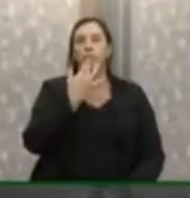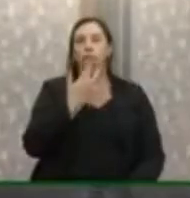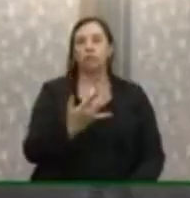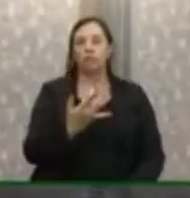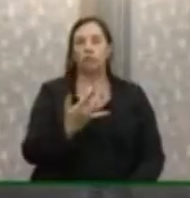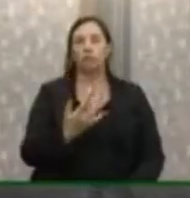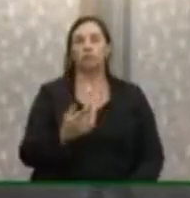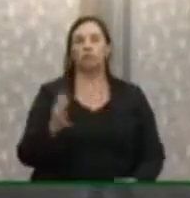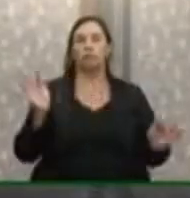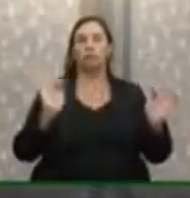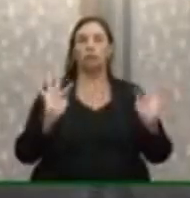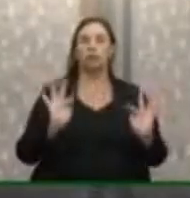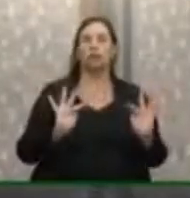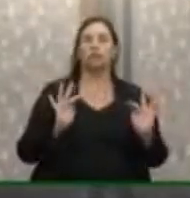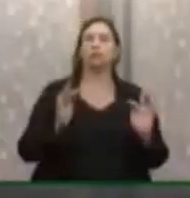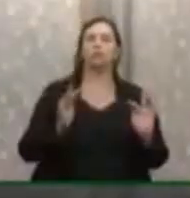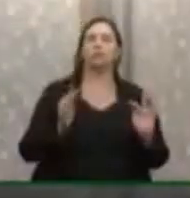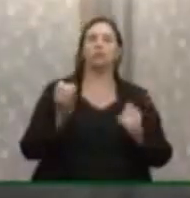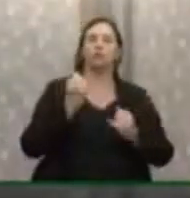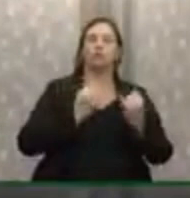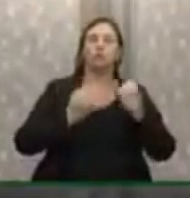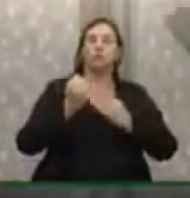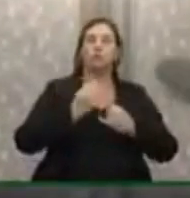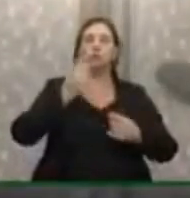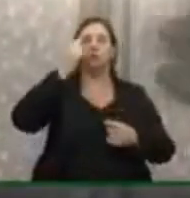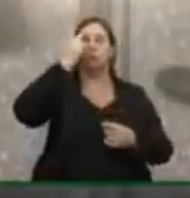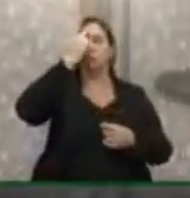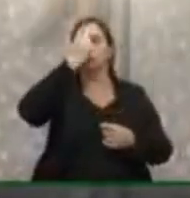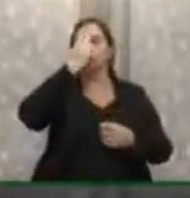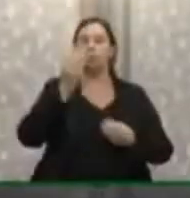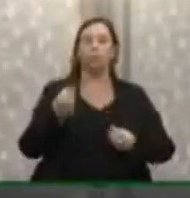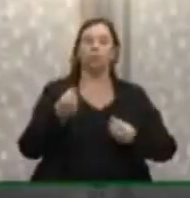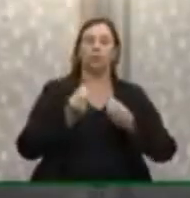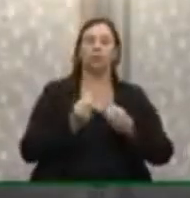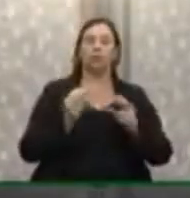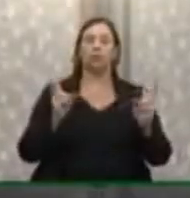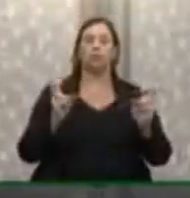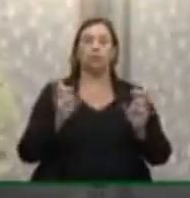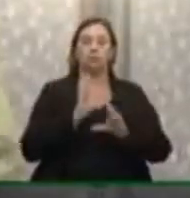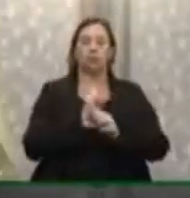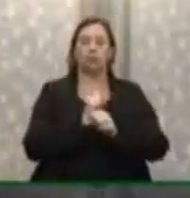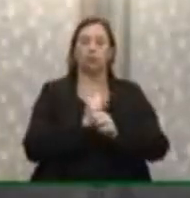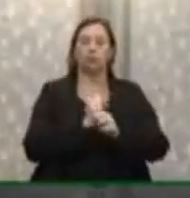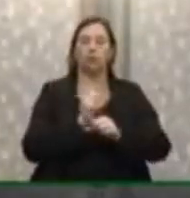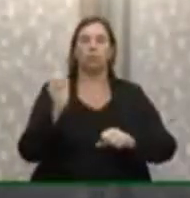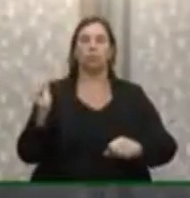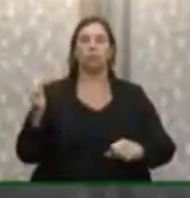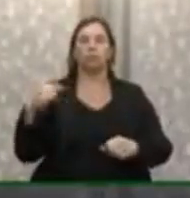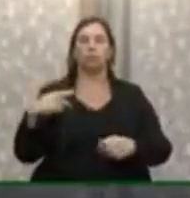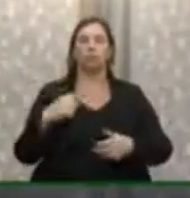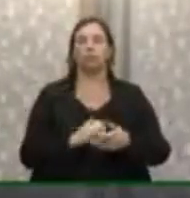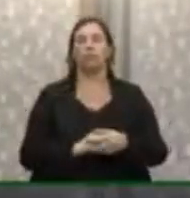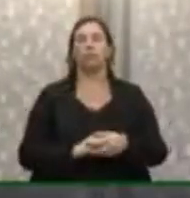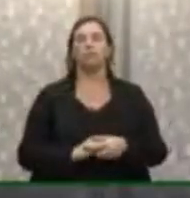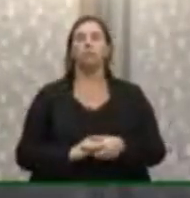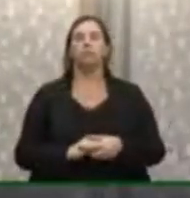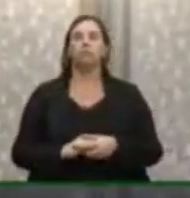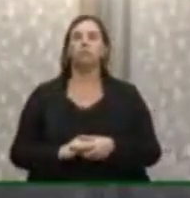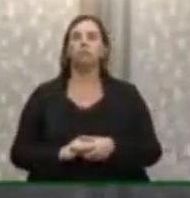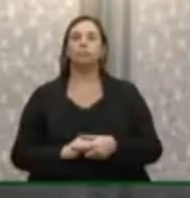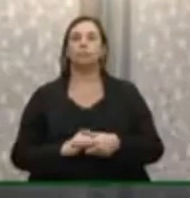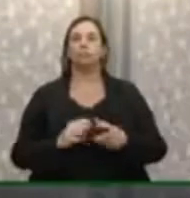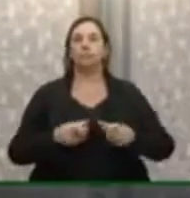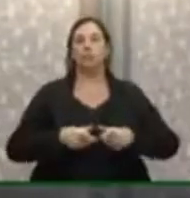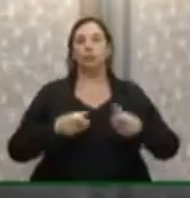notícias que o deputado Pepe Vargas traz sobre o cálculo das aposentadorias não bastasse a